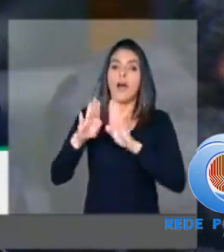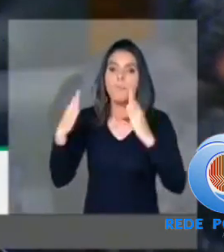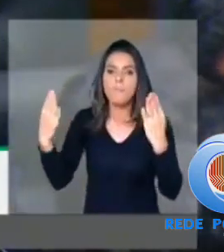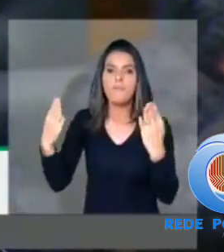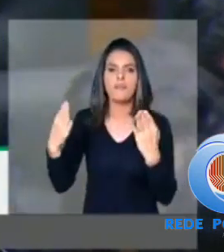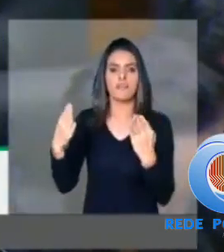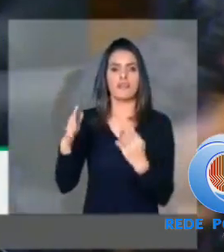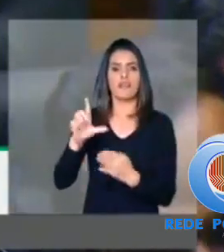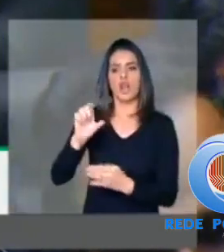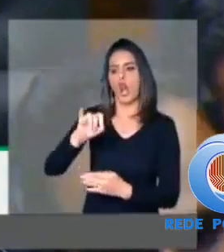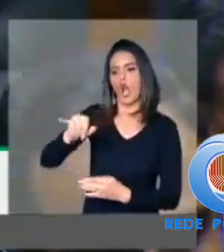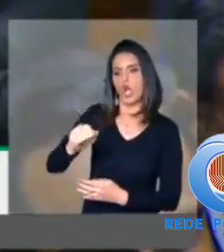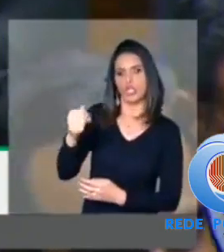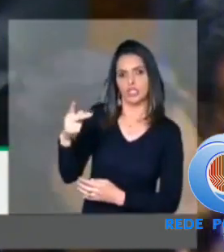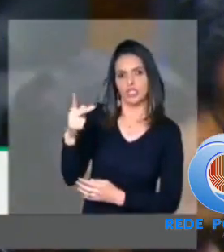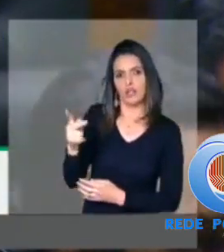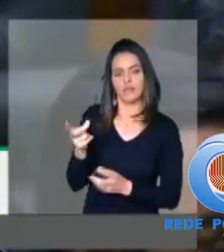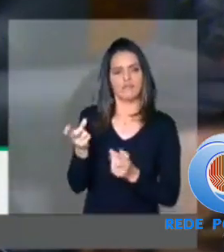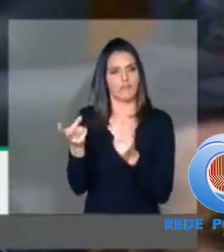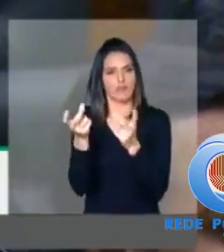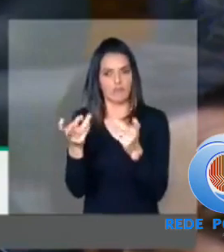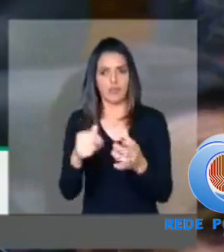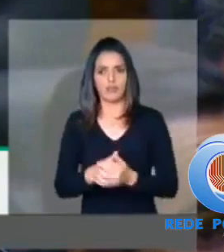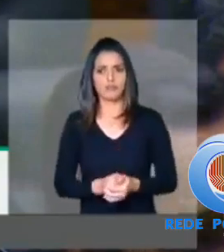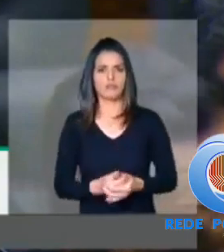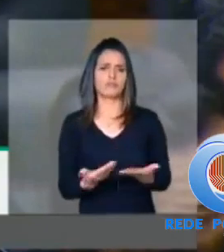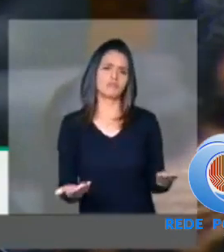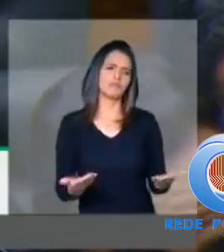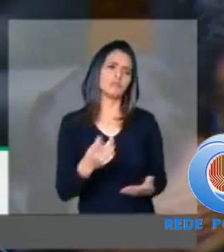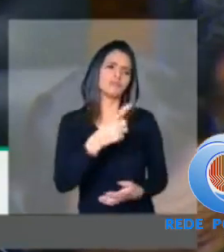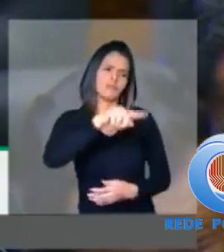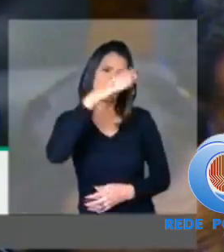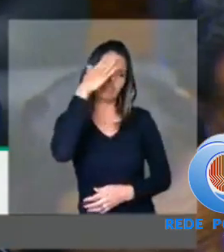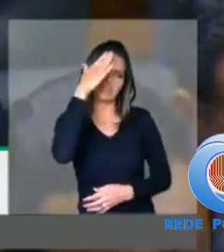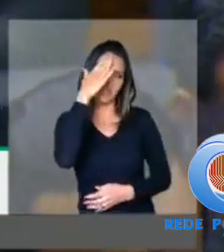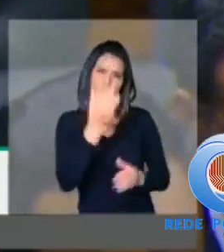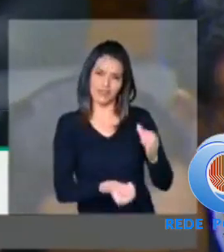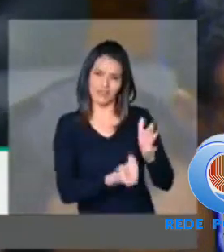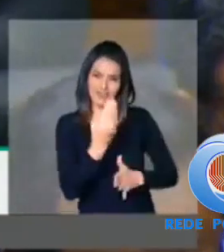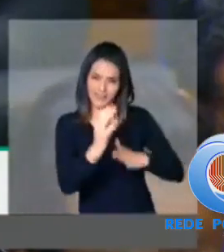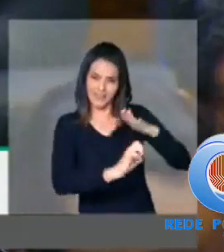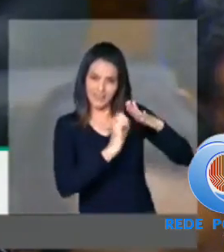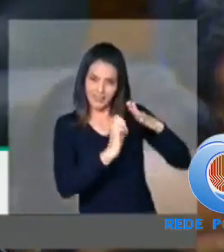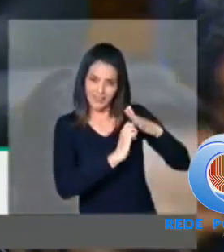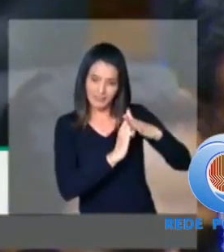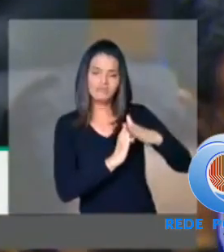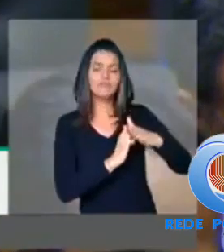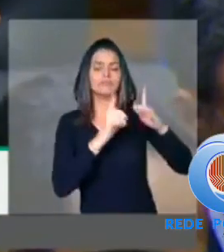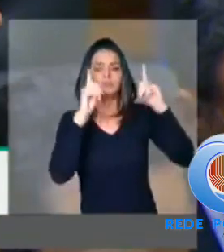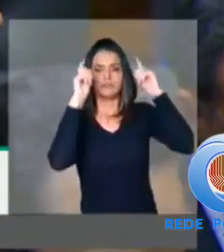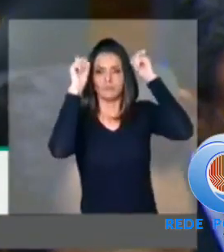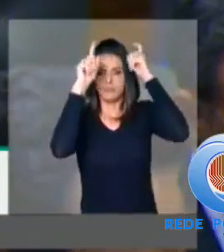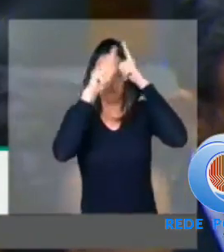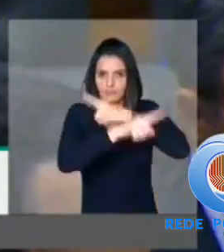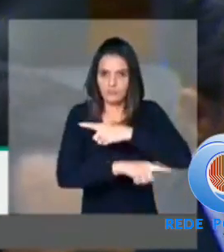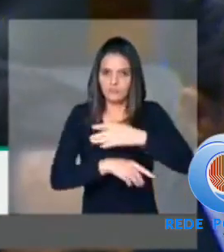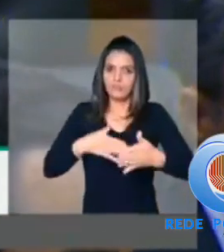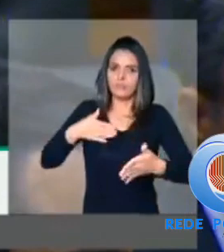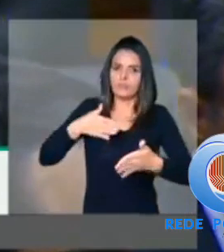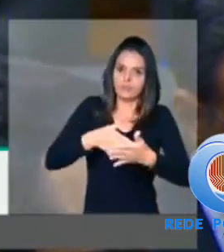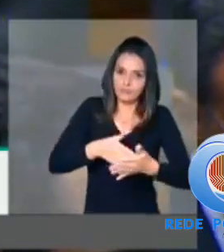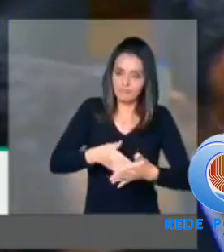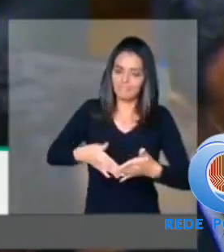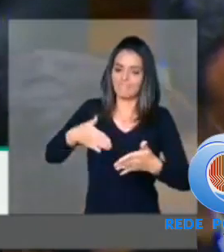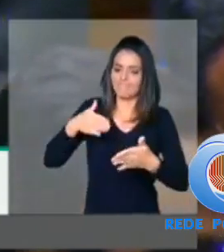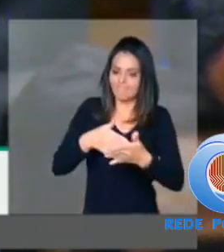a sua vida de uma forma digna. Meu Deus. Só sabe o que é isso quem já empreendeu nesse país. A grande dificuldade que é.